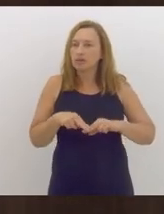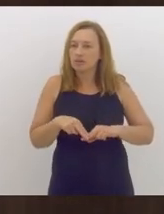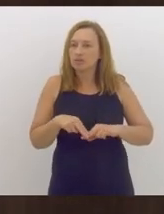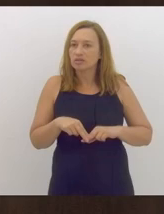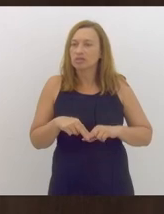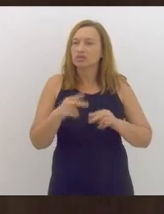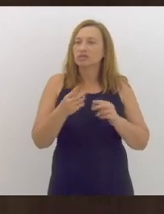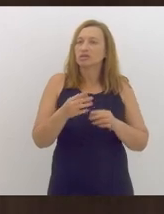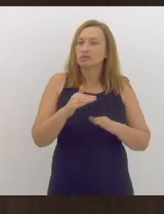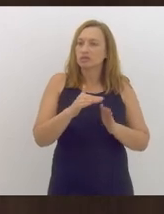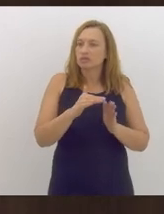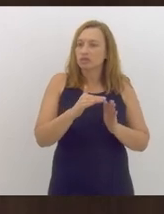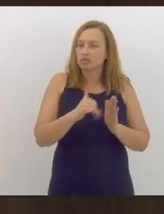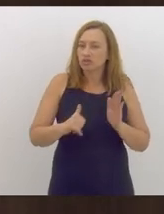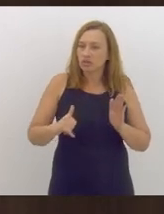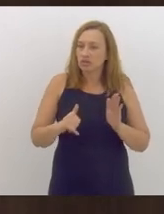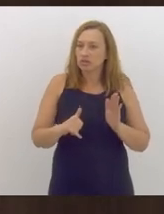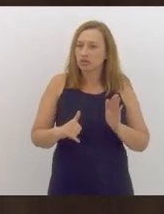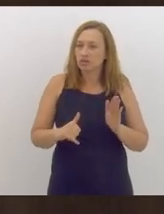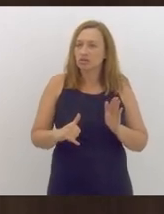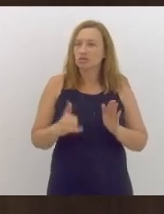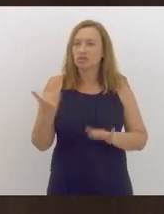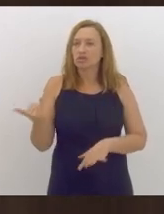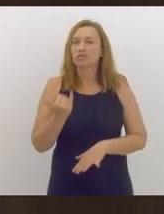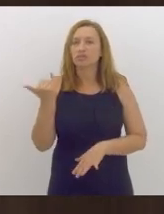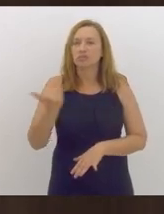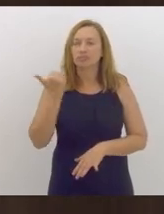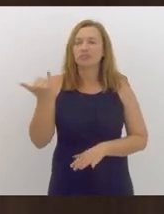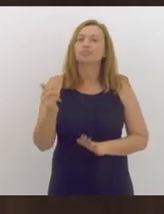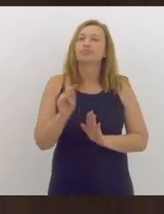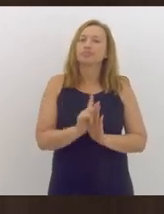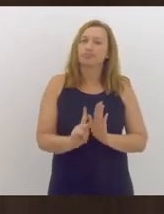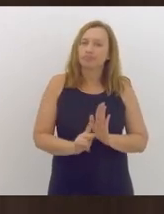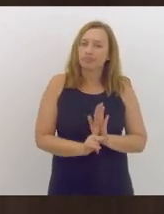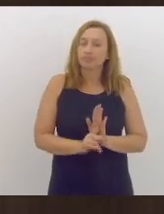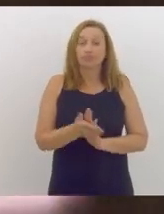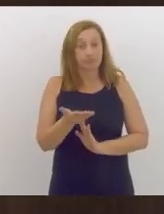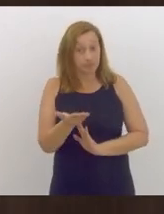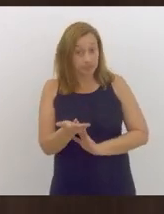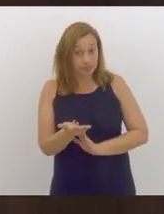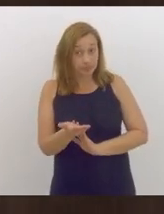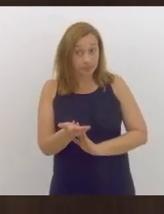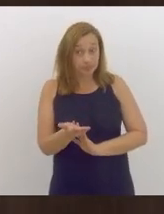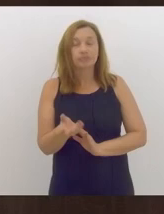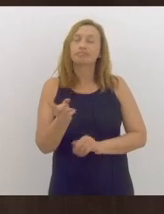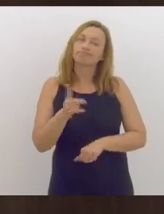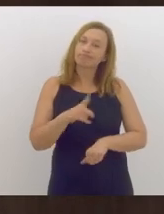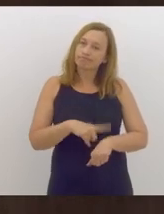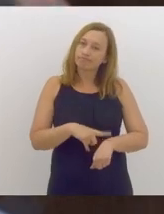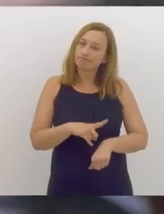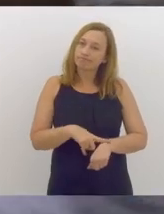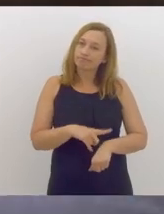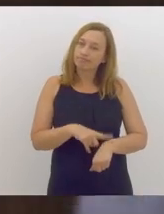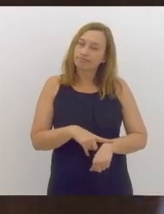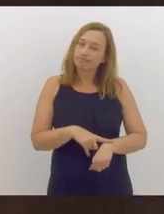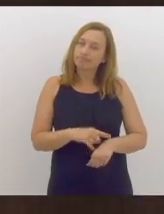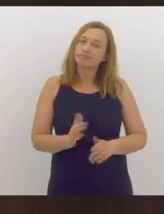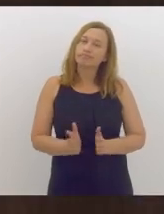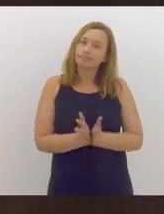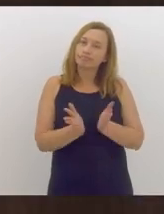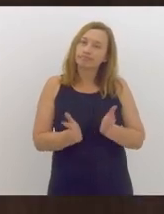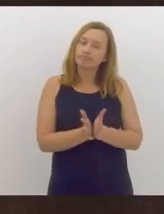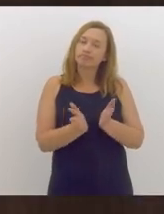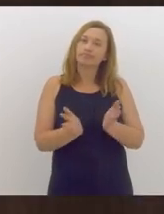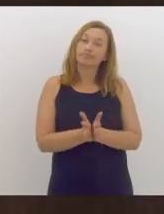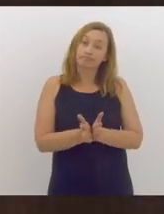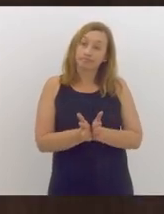são rejeitadas. Ressalto a importância de um projeto como esse, num momento de extrema